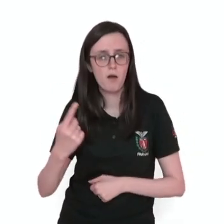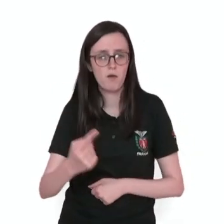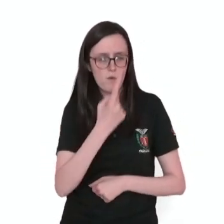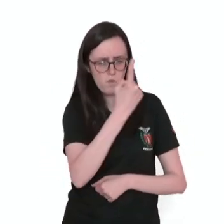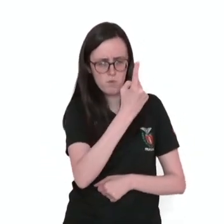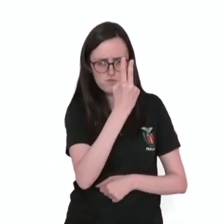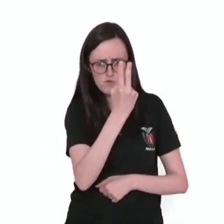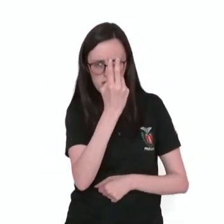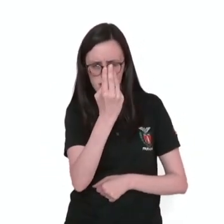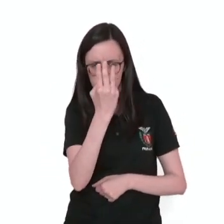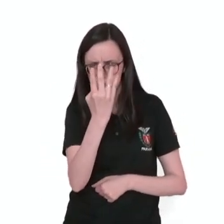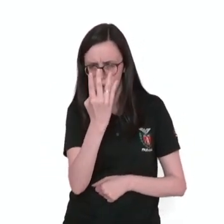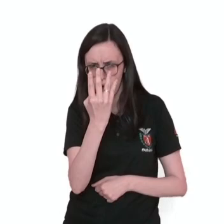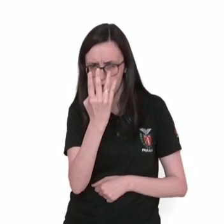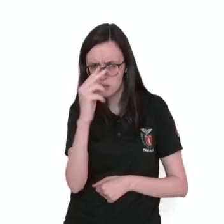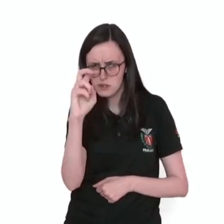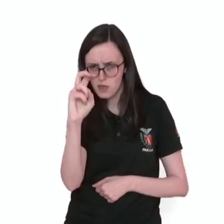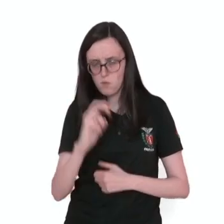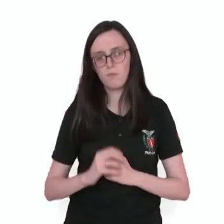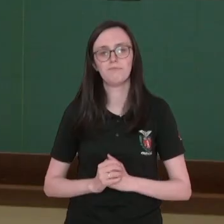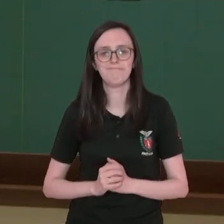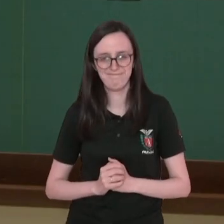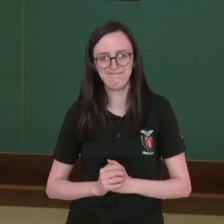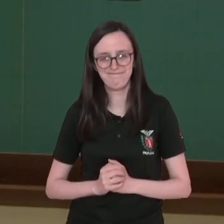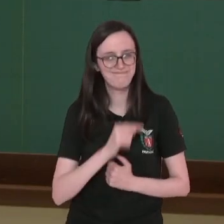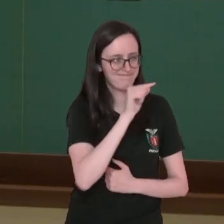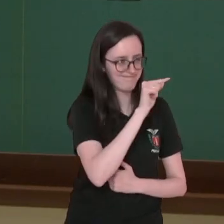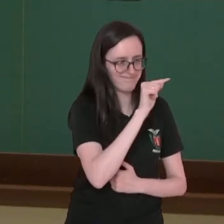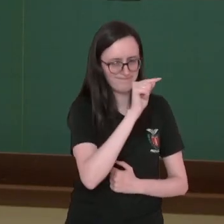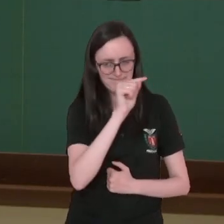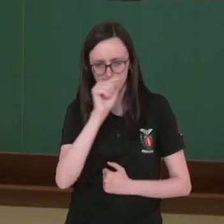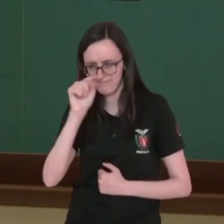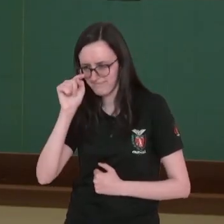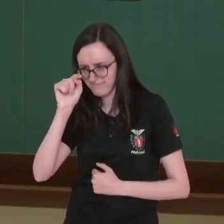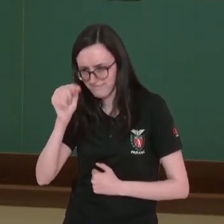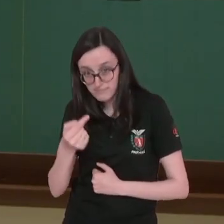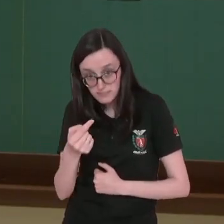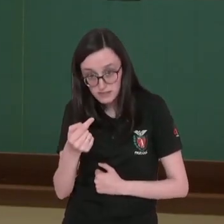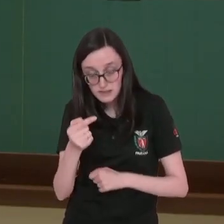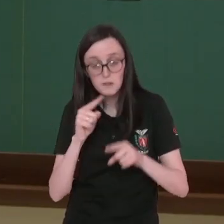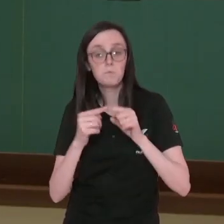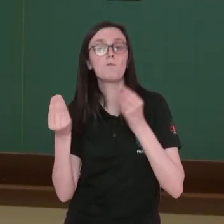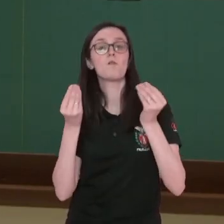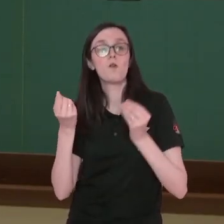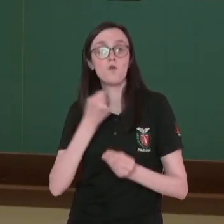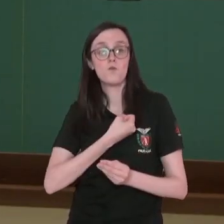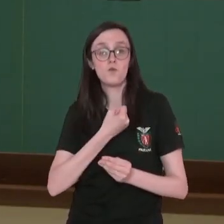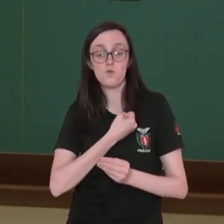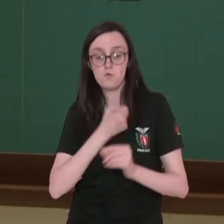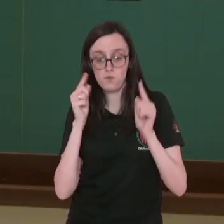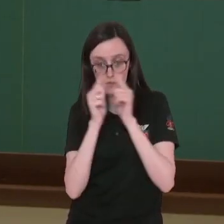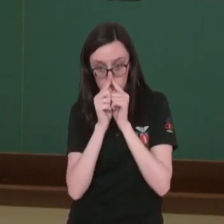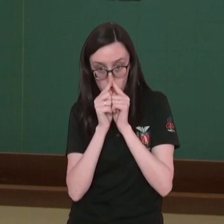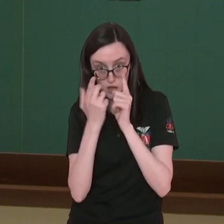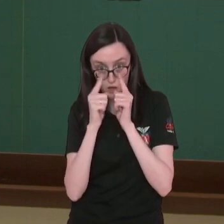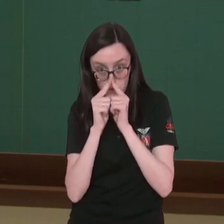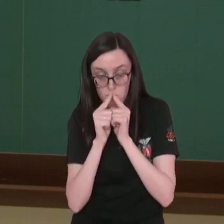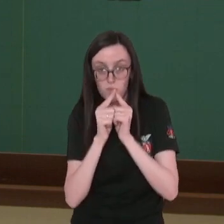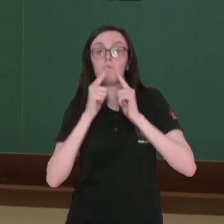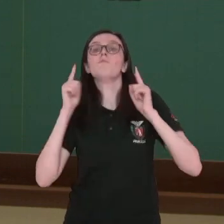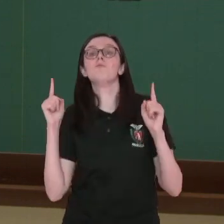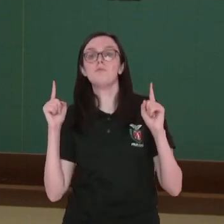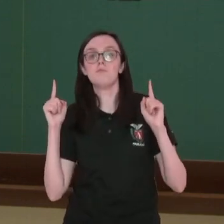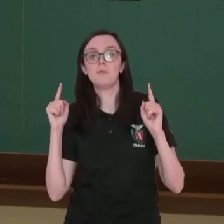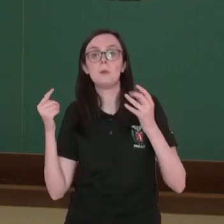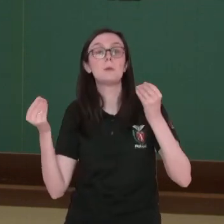1, 2, 3, 4, 5. Nós mudamos 5 casas decimais. O número que era pequeno, ele ficou grande. Quando ele